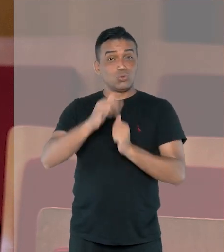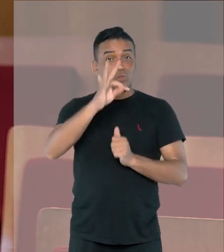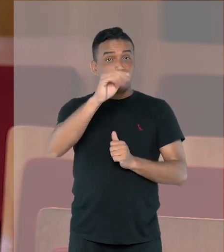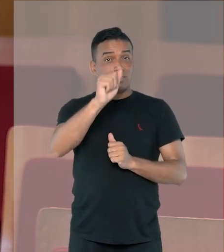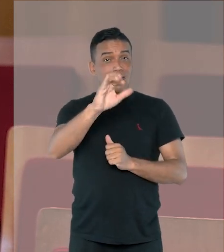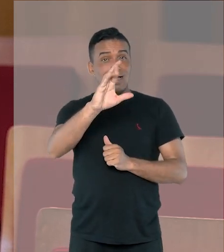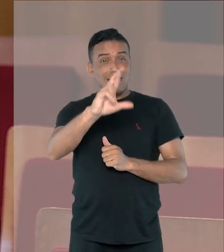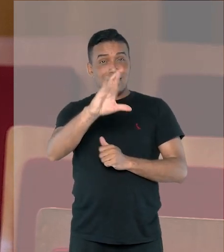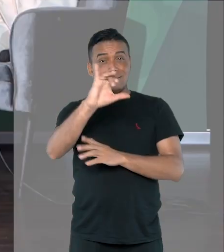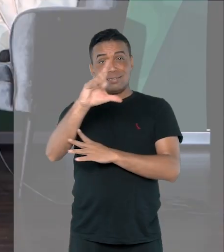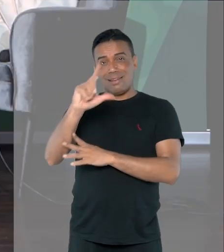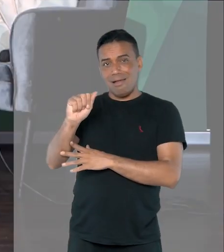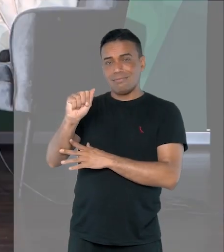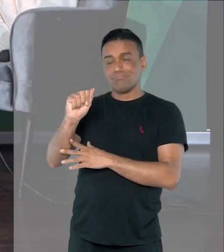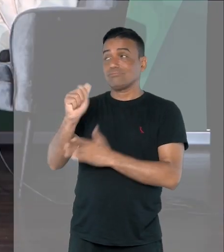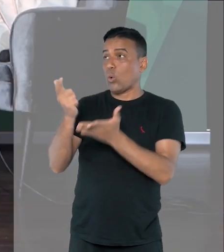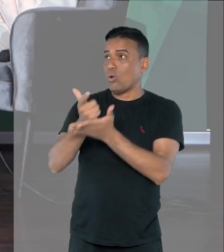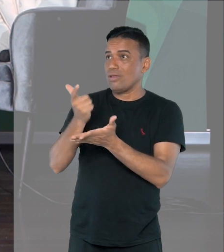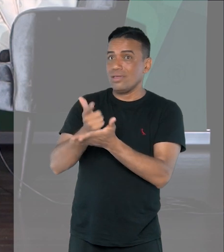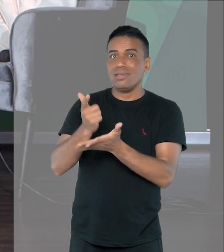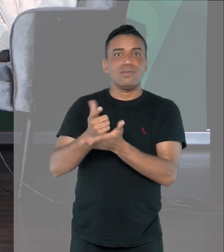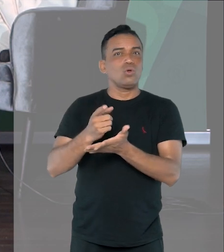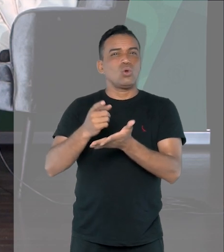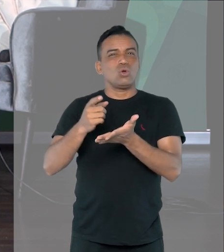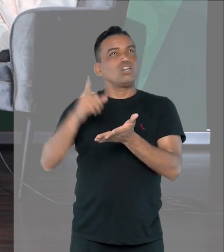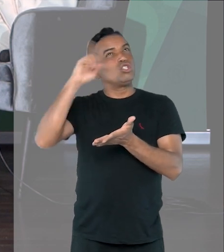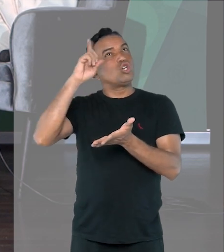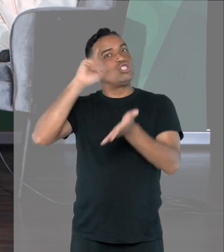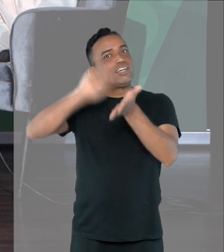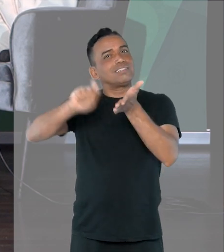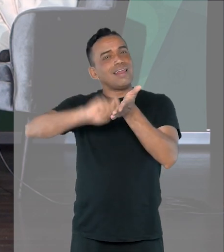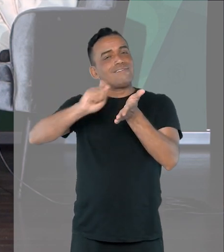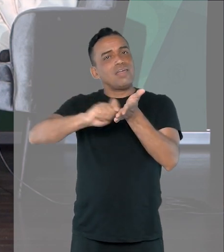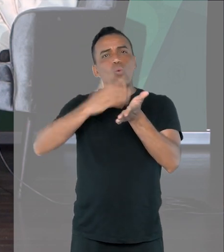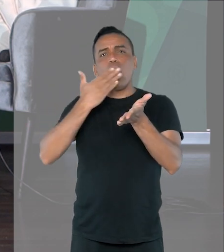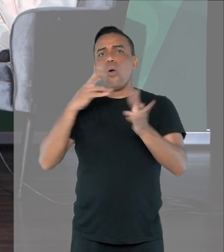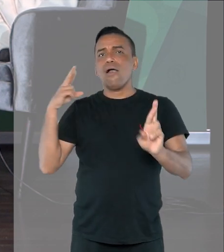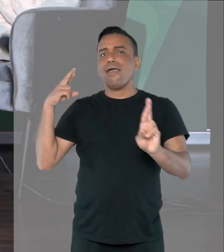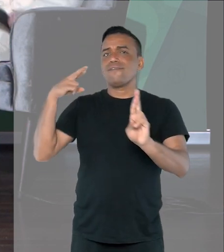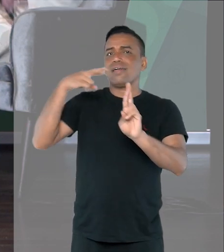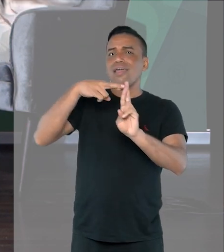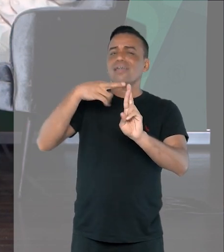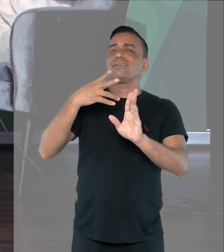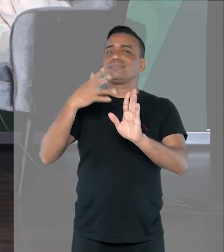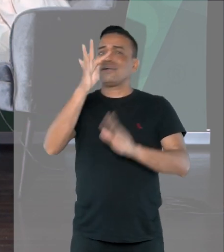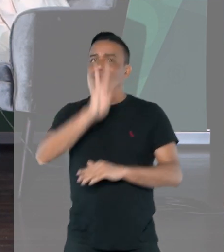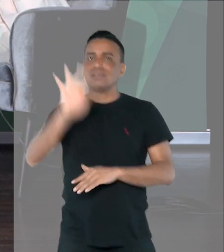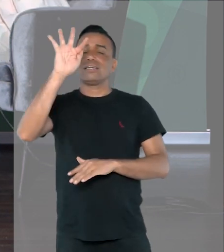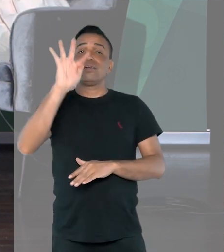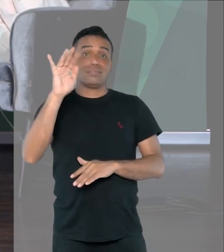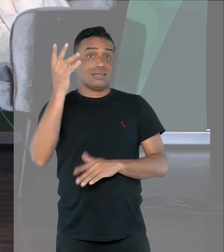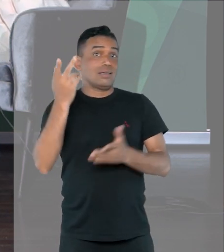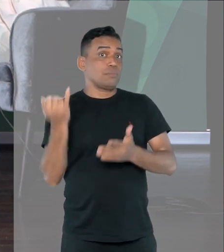te perguntar, além do livro, né, do diário dele que ele escreveu, quais outras fontes francesas foram importantes para esse livro da